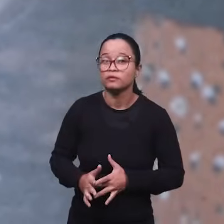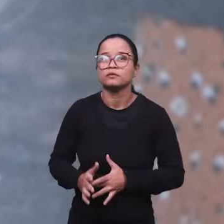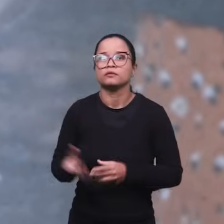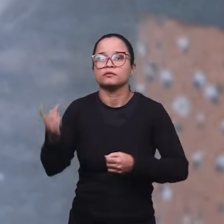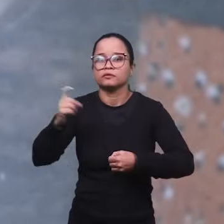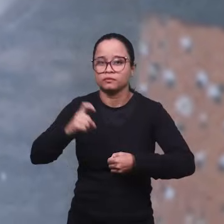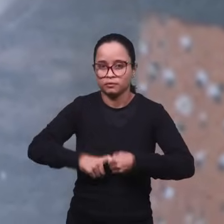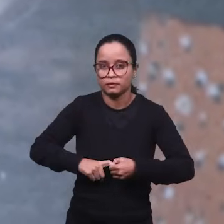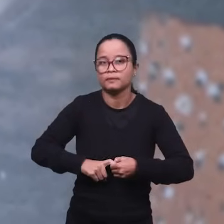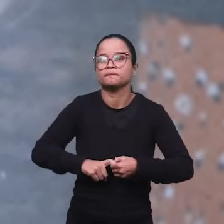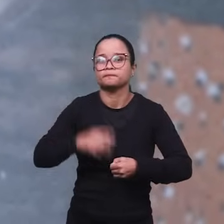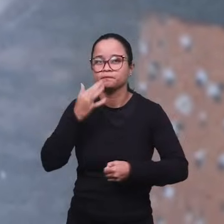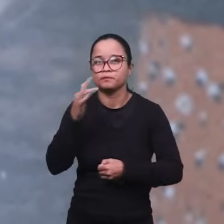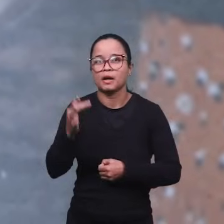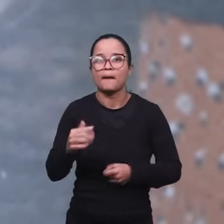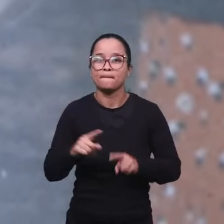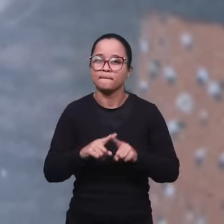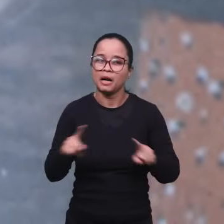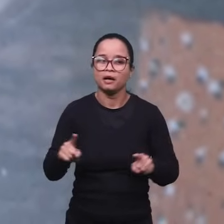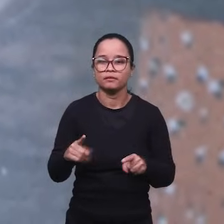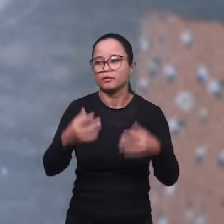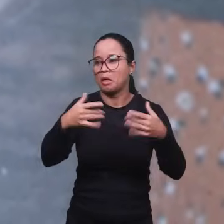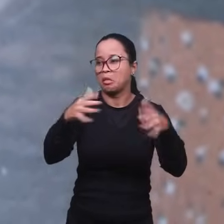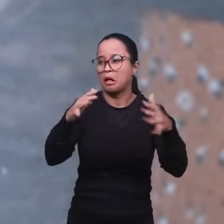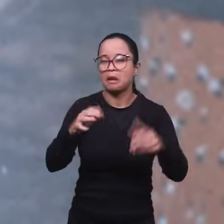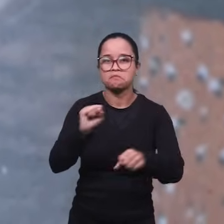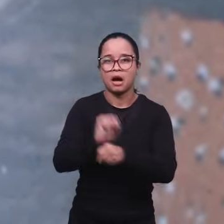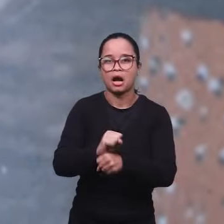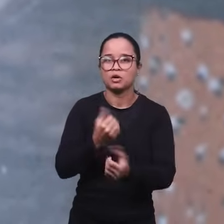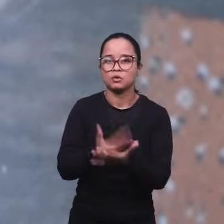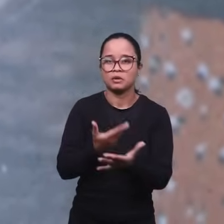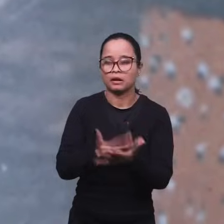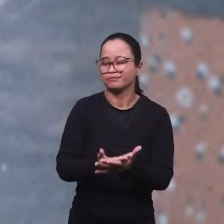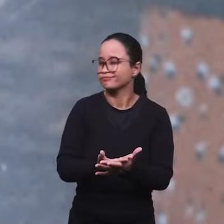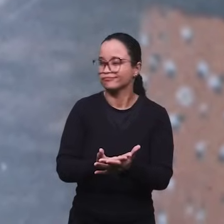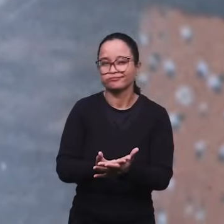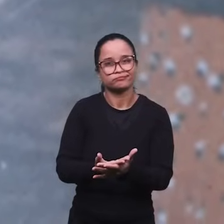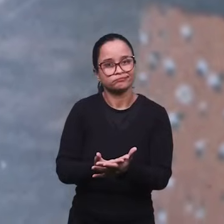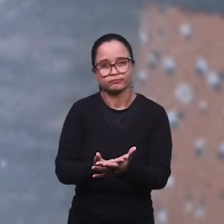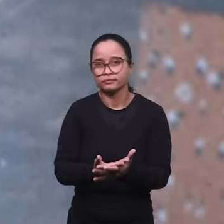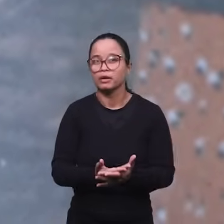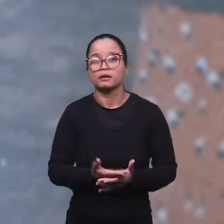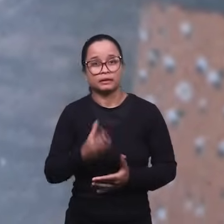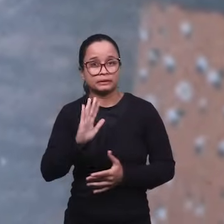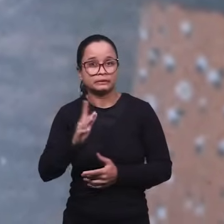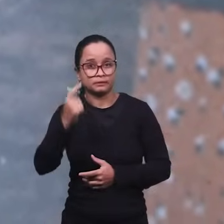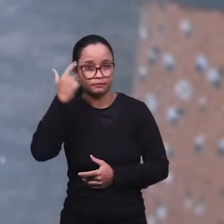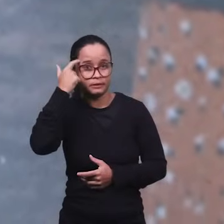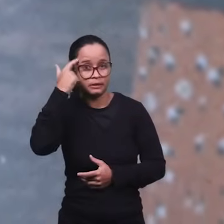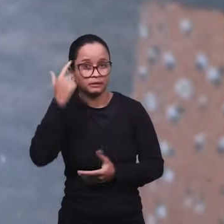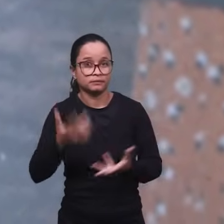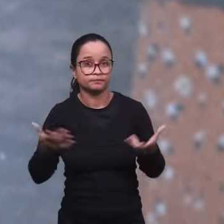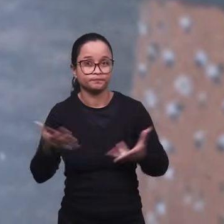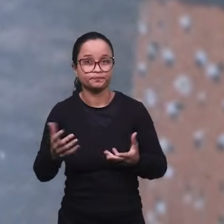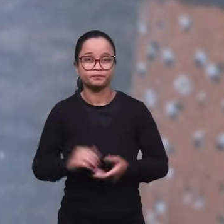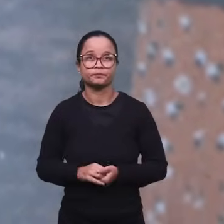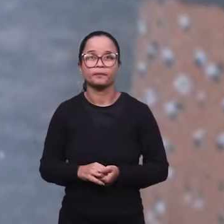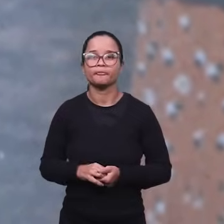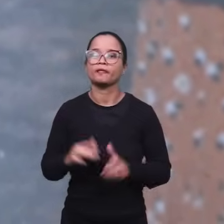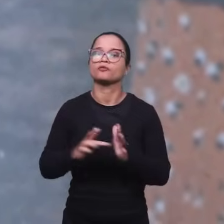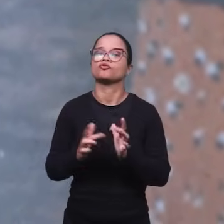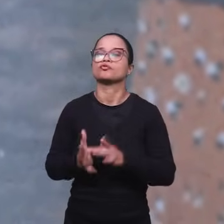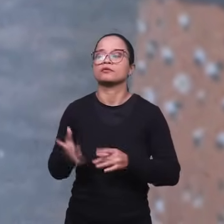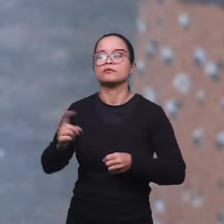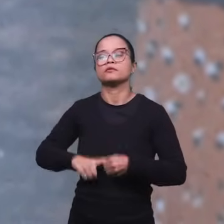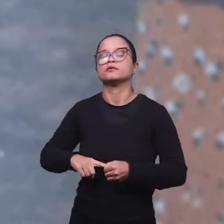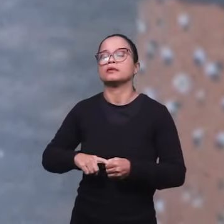isso não vai fazer com que a gente vá deixar tudo para lá, parar de estudar e tudo mais, porque não, já pensaram se eu tivesse feito isso? Não,